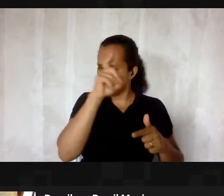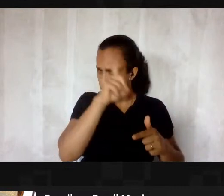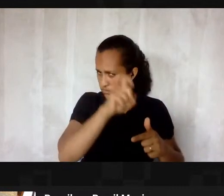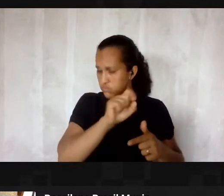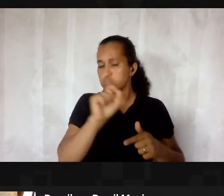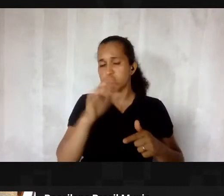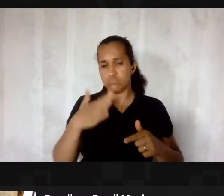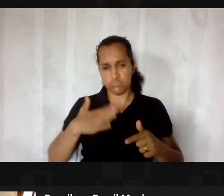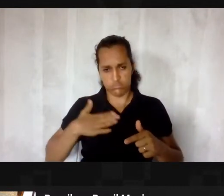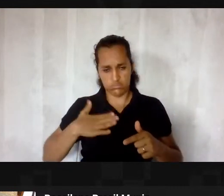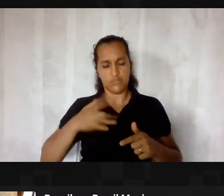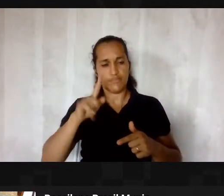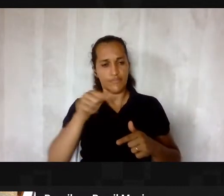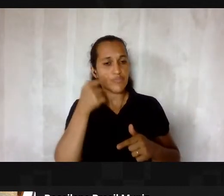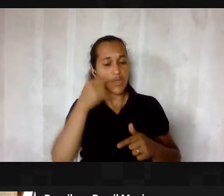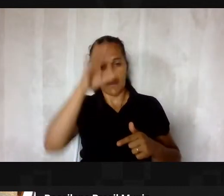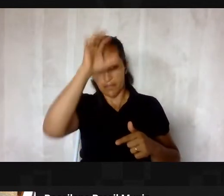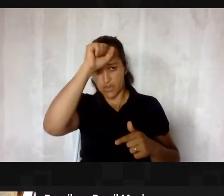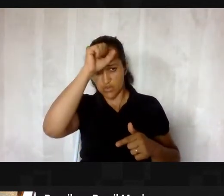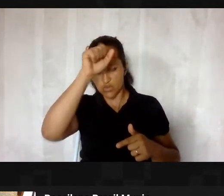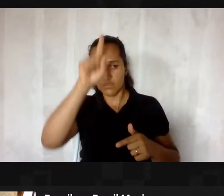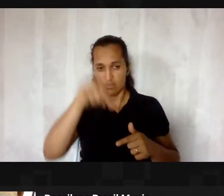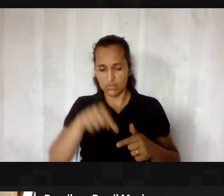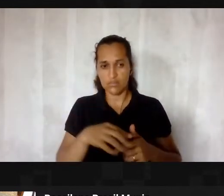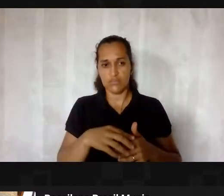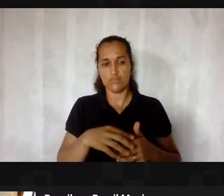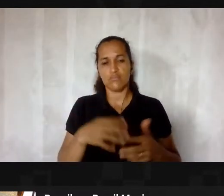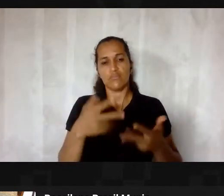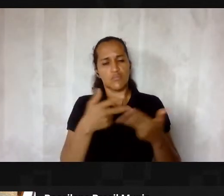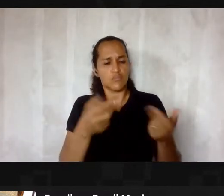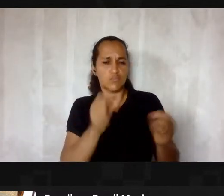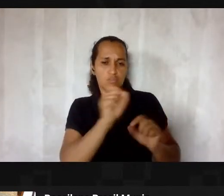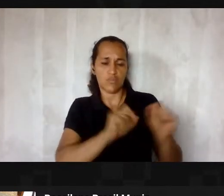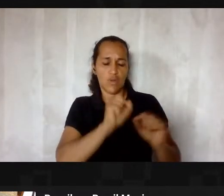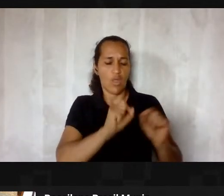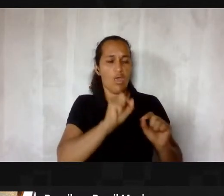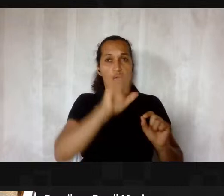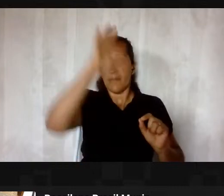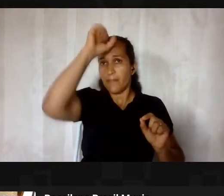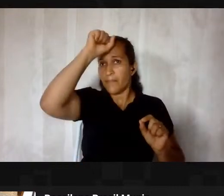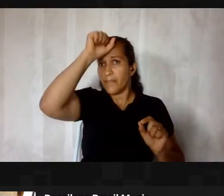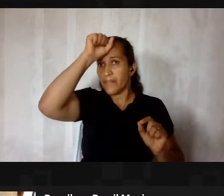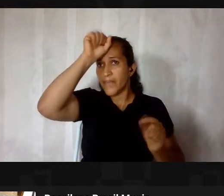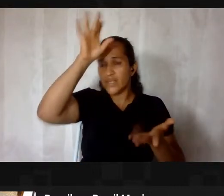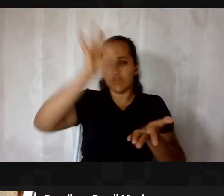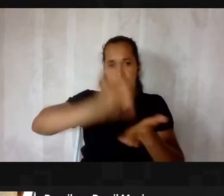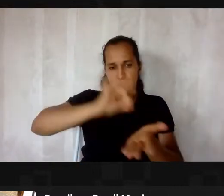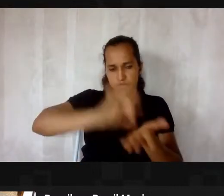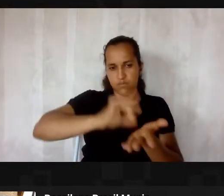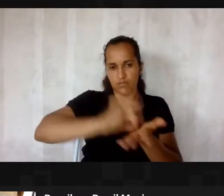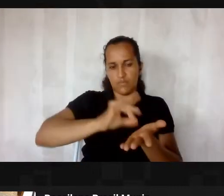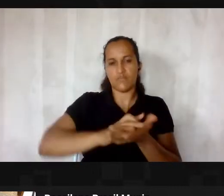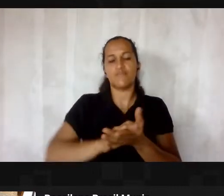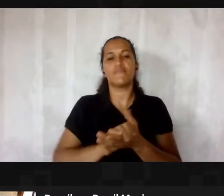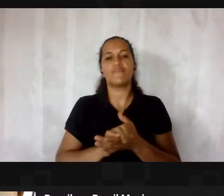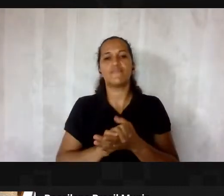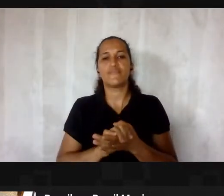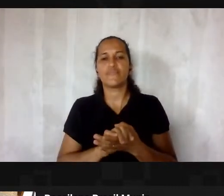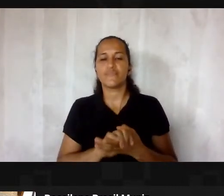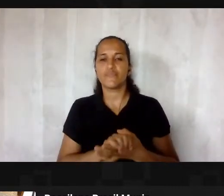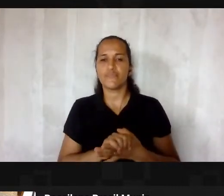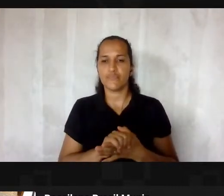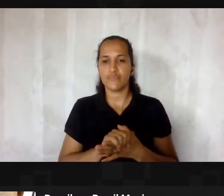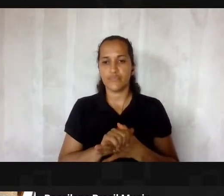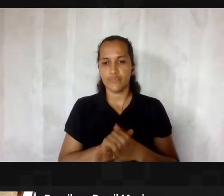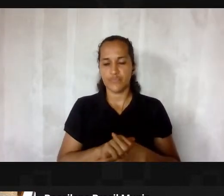mim, mas foi um aprendizado funcional e profissional muito grande, porque eu tive que me desdobrar, estudar